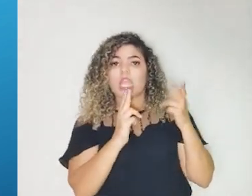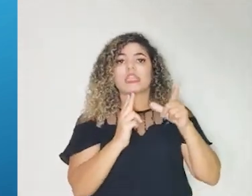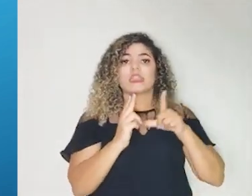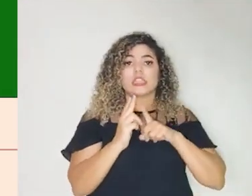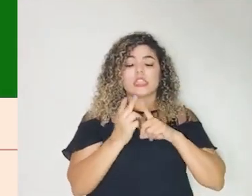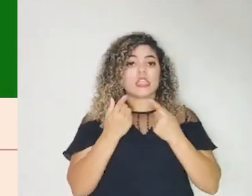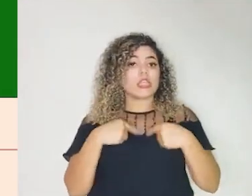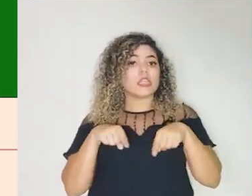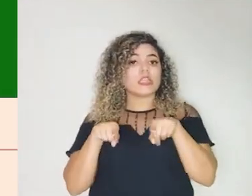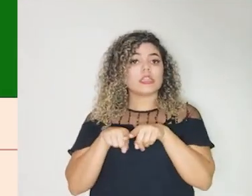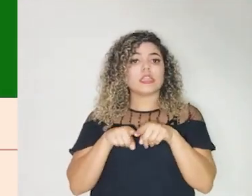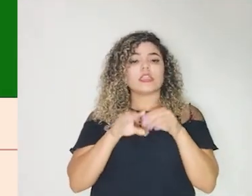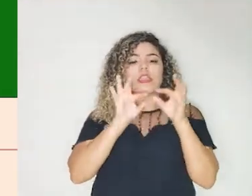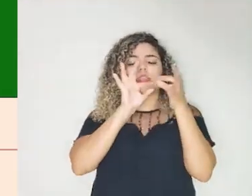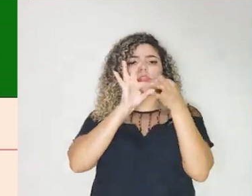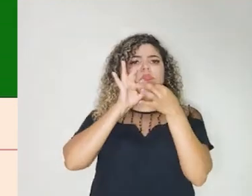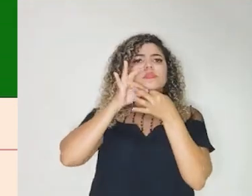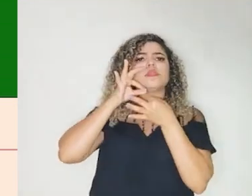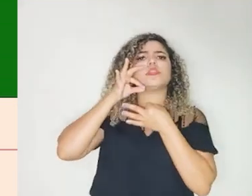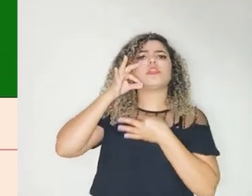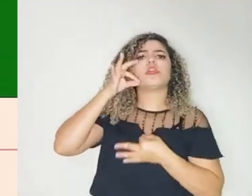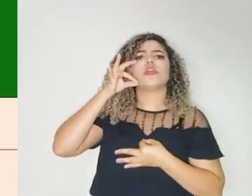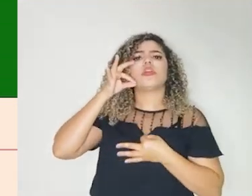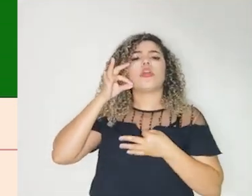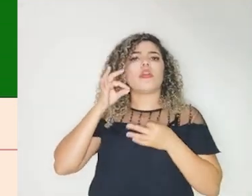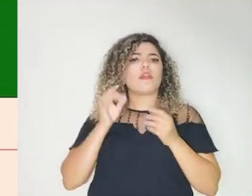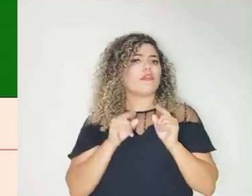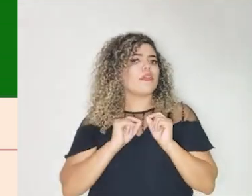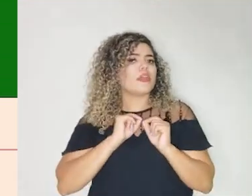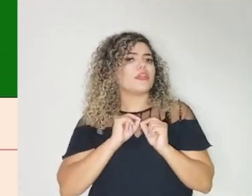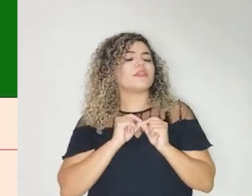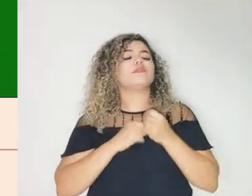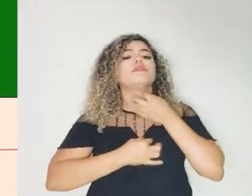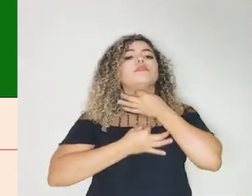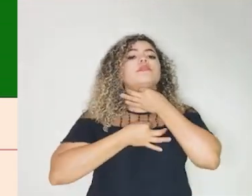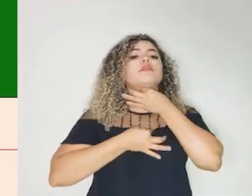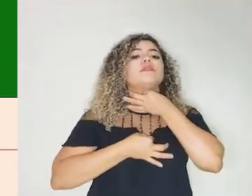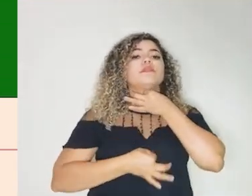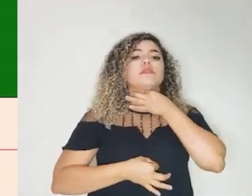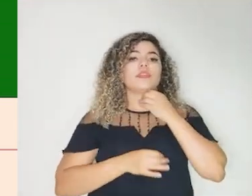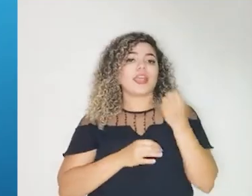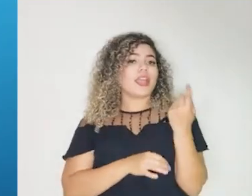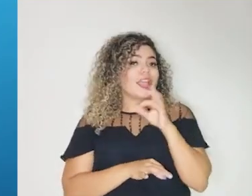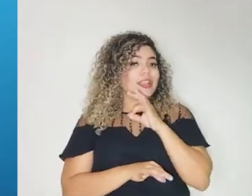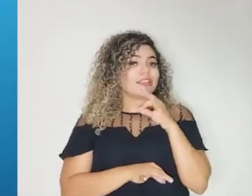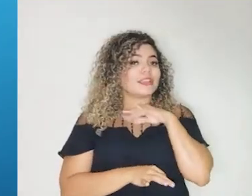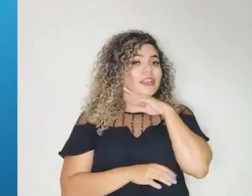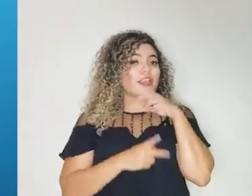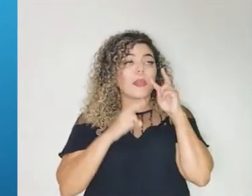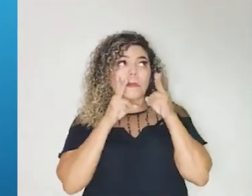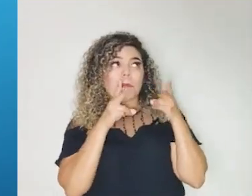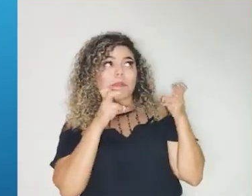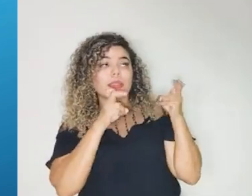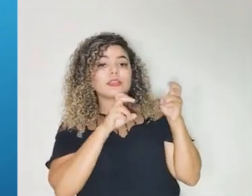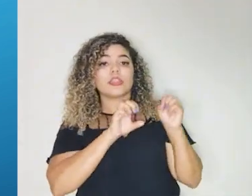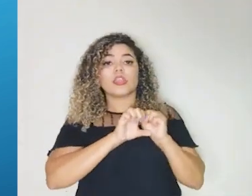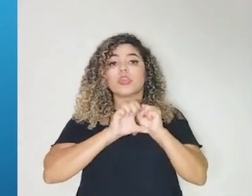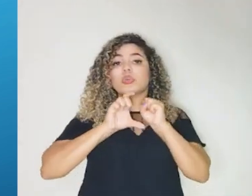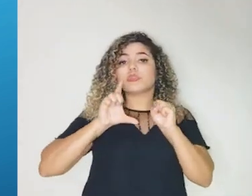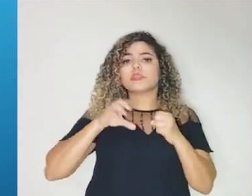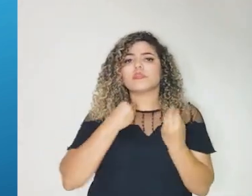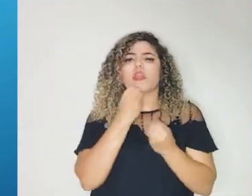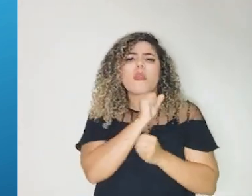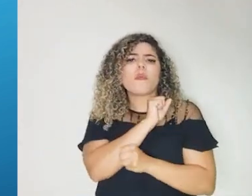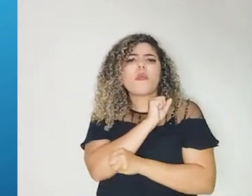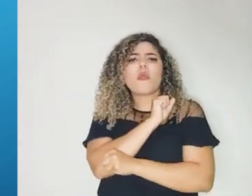gânglios e nós temos esse cordão, observe na imagem, o cordão que está ventralmente localizado neste animal. Vamos observar o sistema excretor